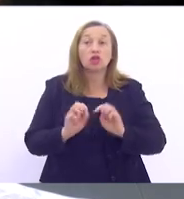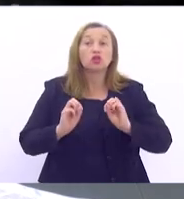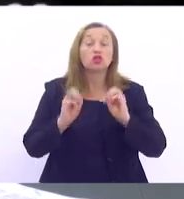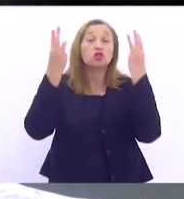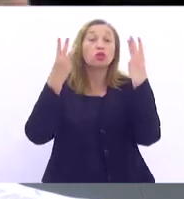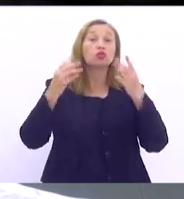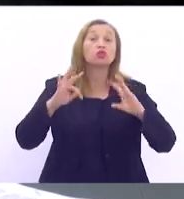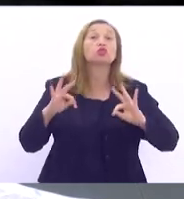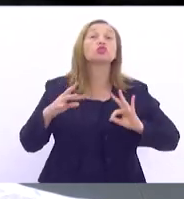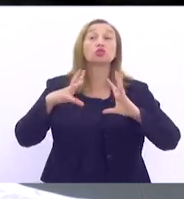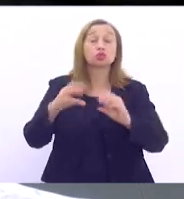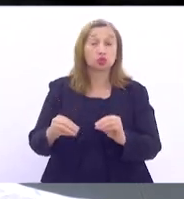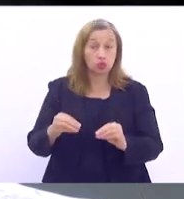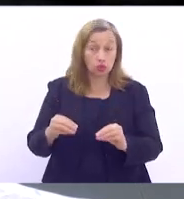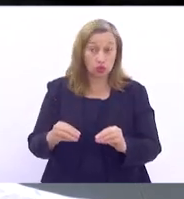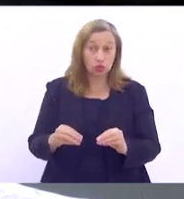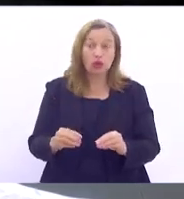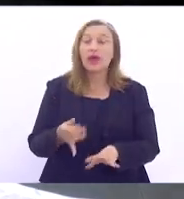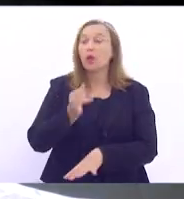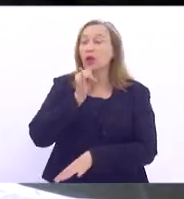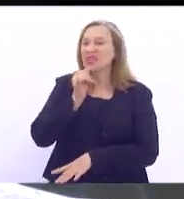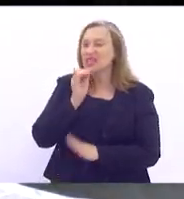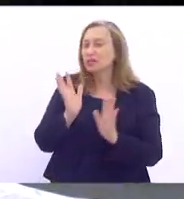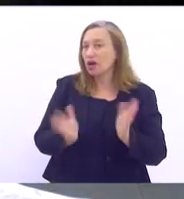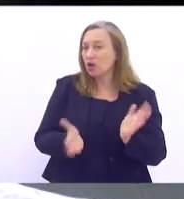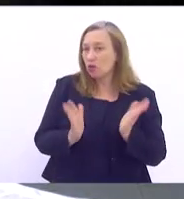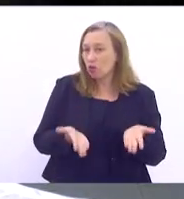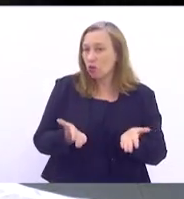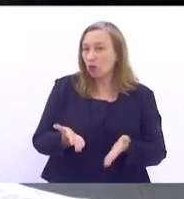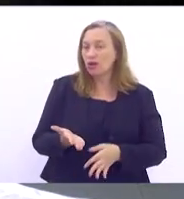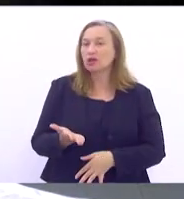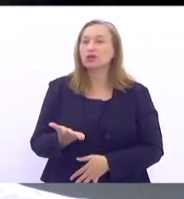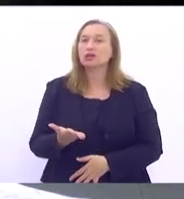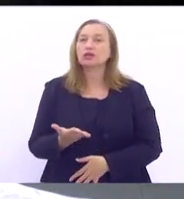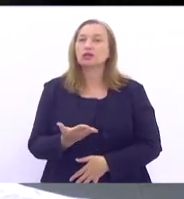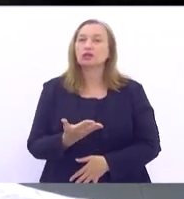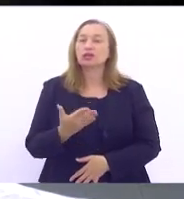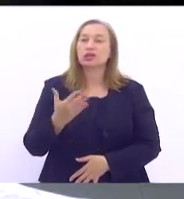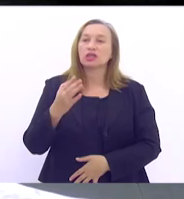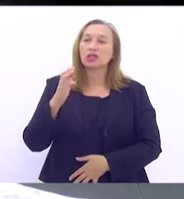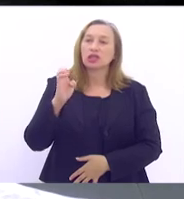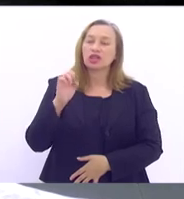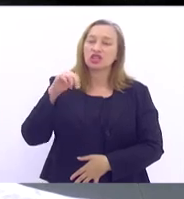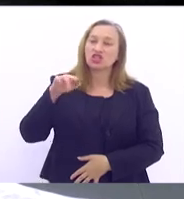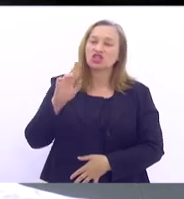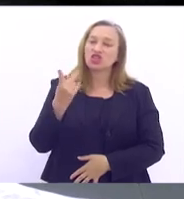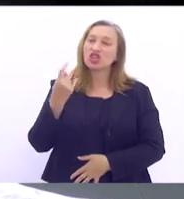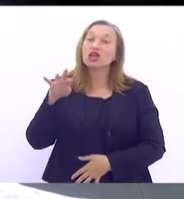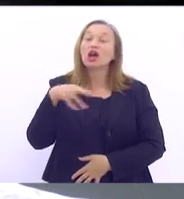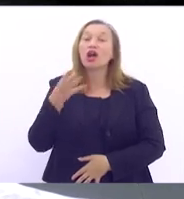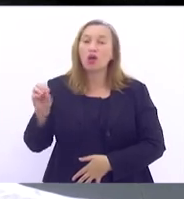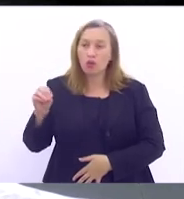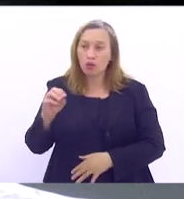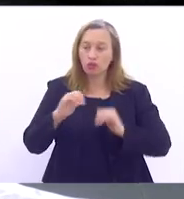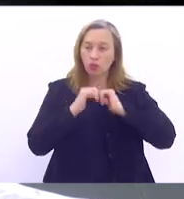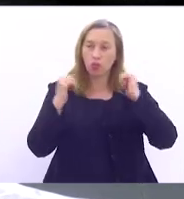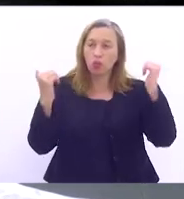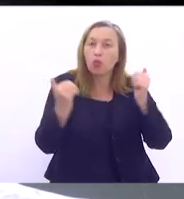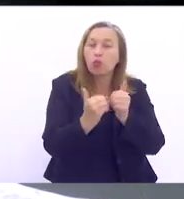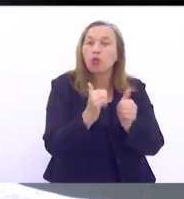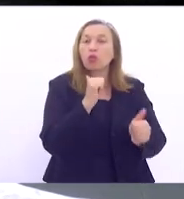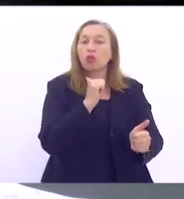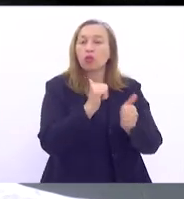etc. Vide o exemplo agora do nosso querido Engenhão, né? O que aconteceu aí, né, nos shows,